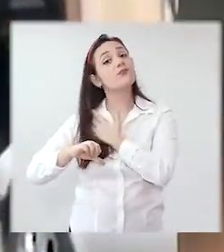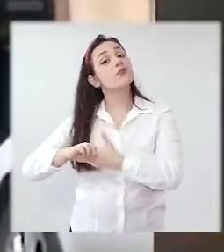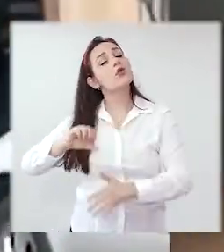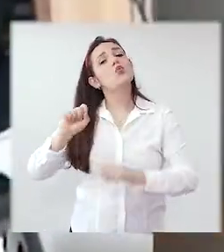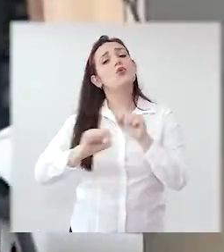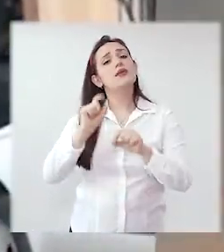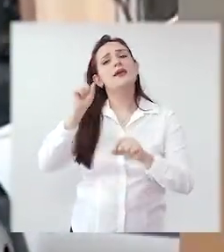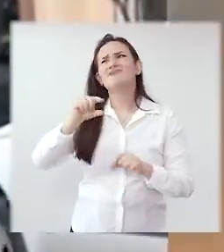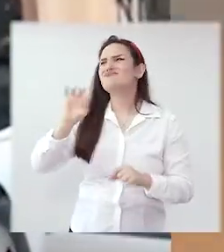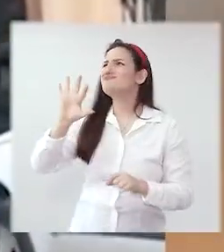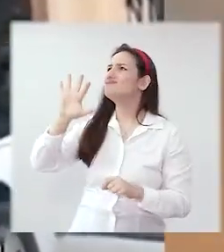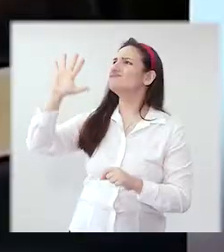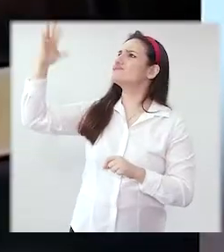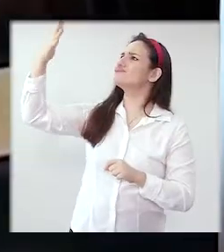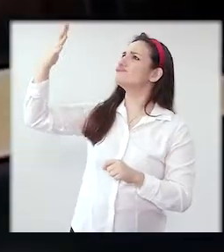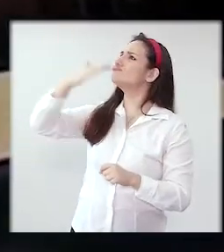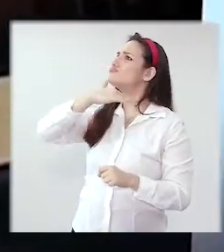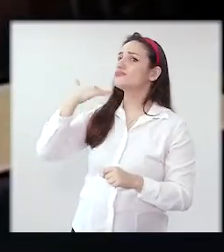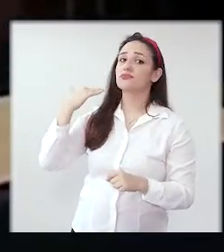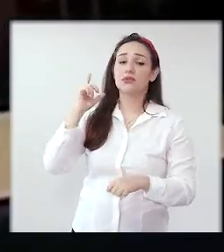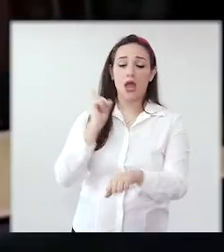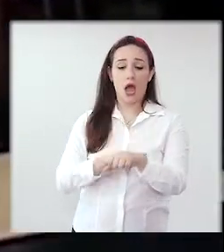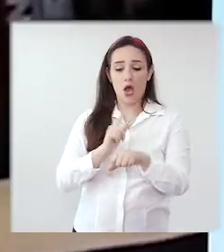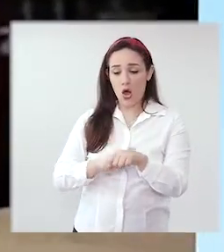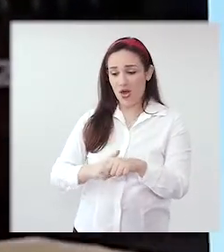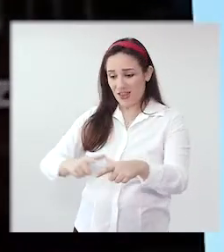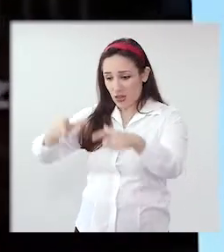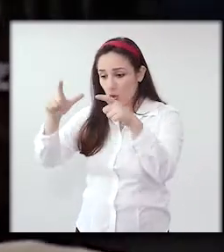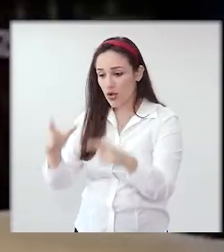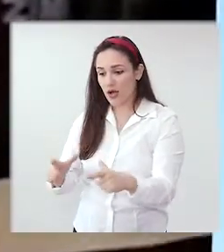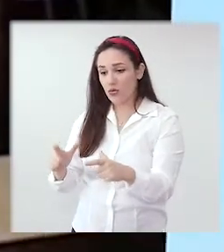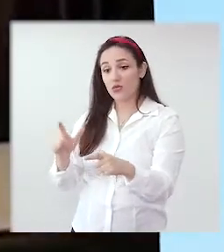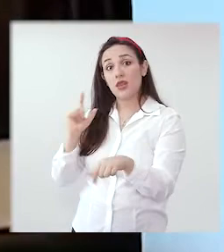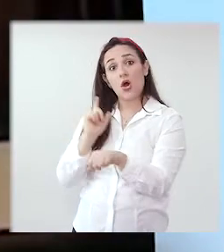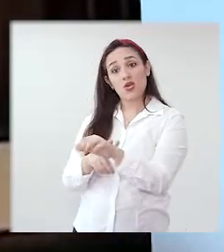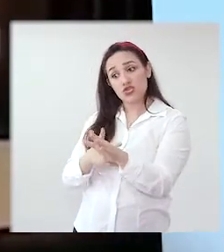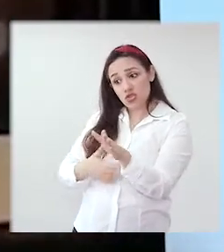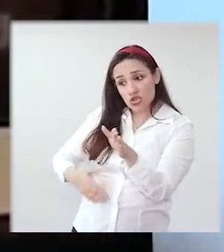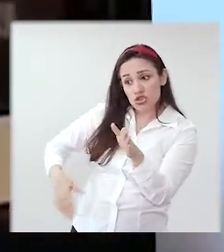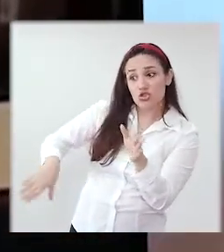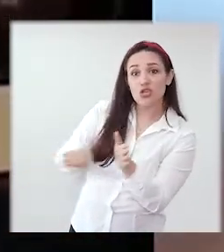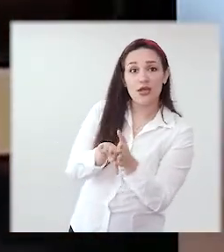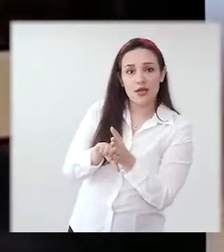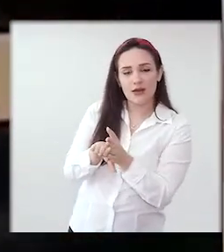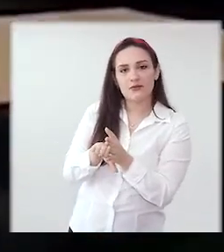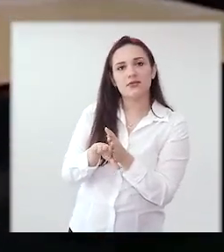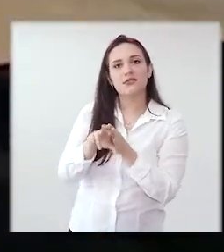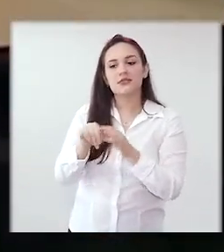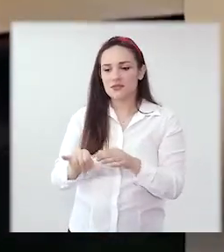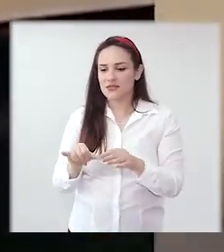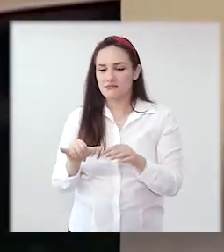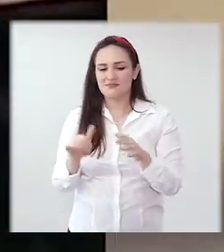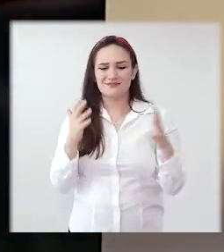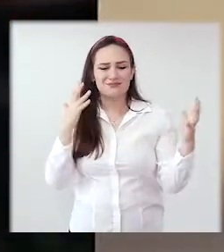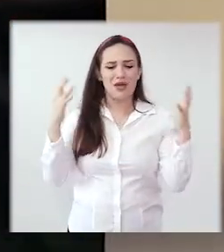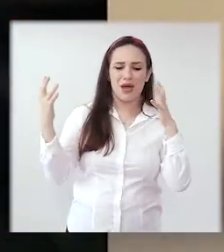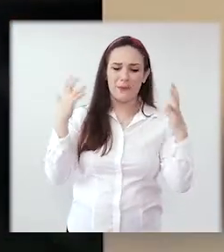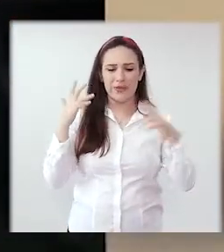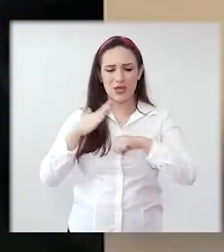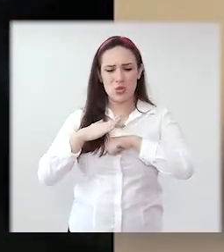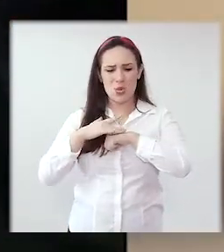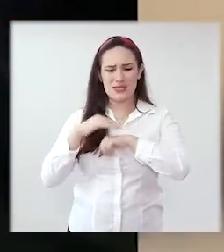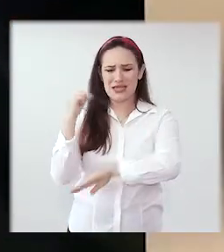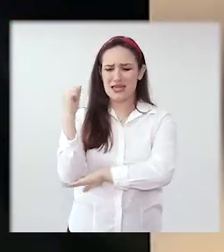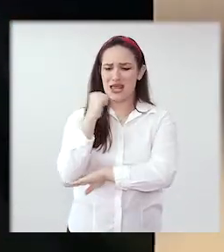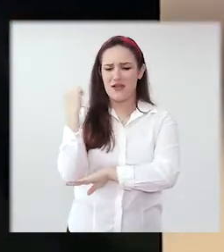é aquele que ocorre no local, no trajeto, no tempo de trabalho, causando lesão, perturbação ou doença que